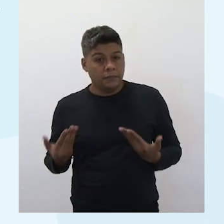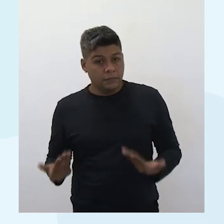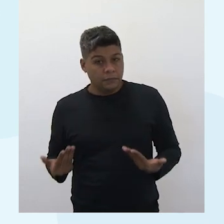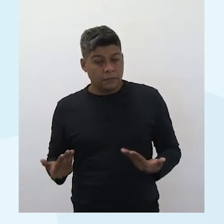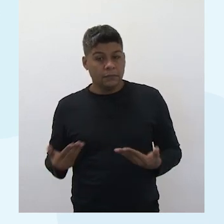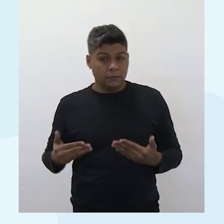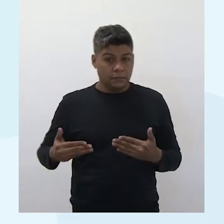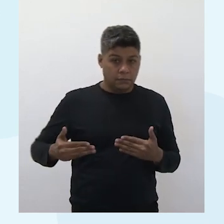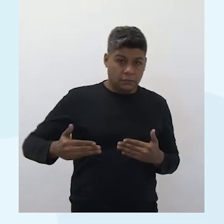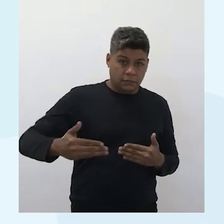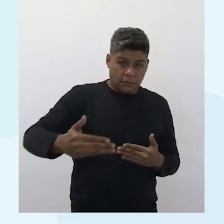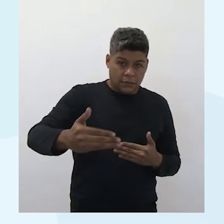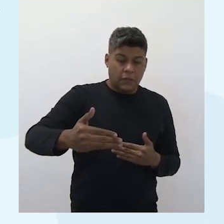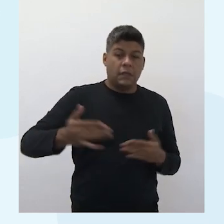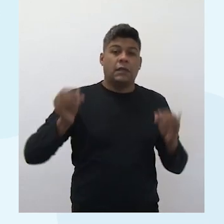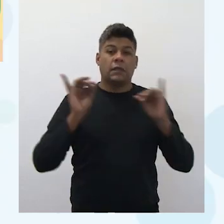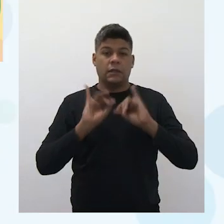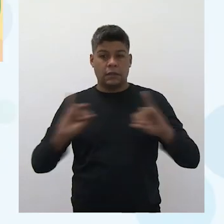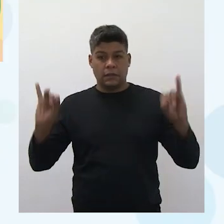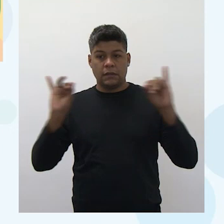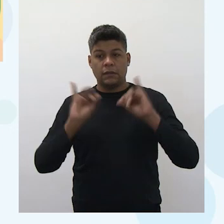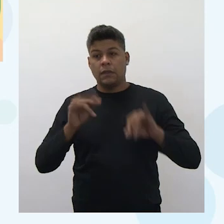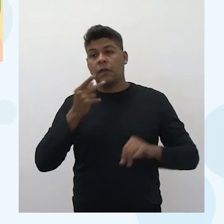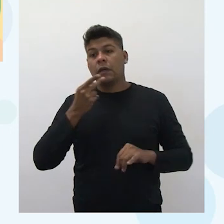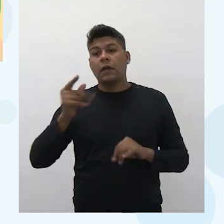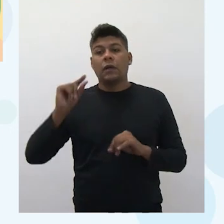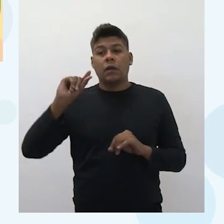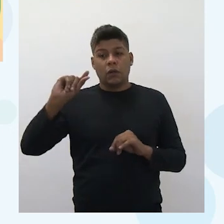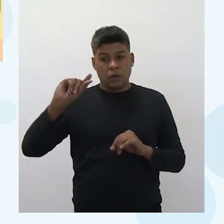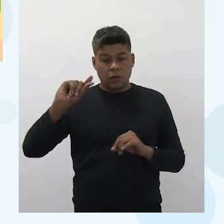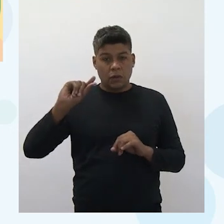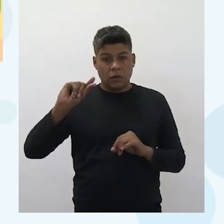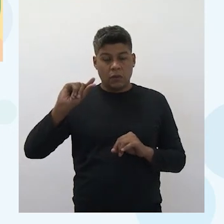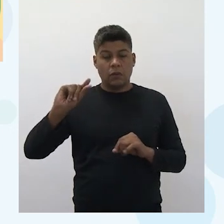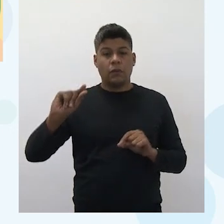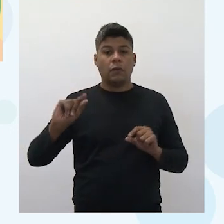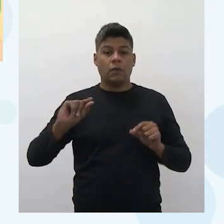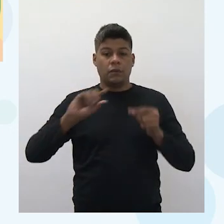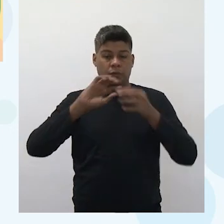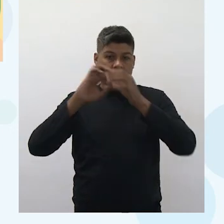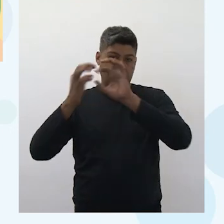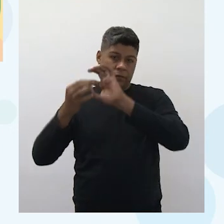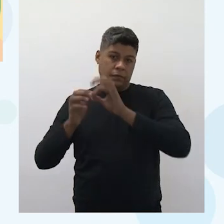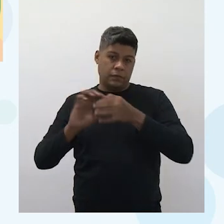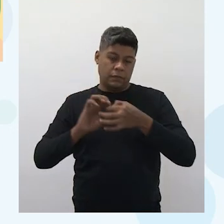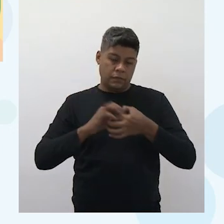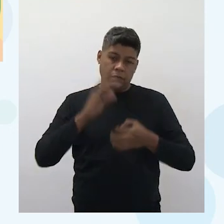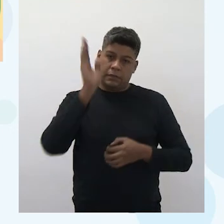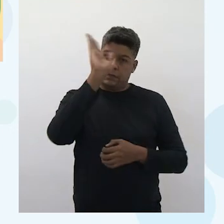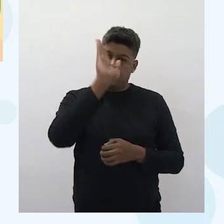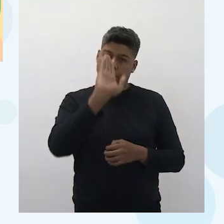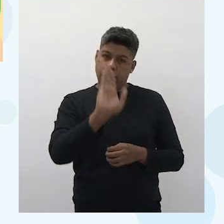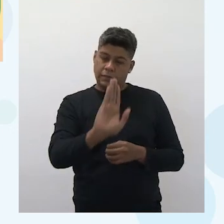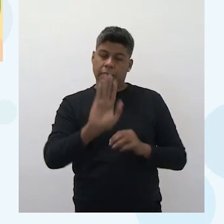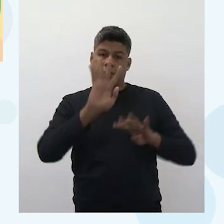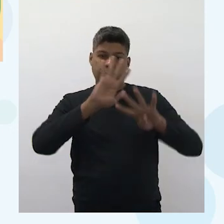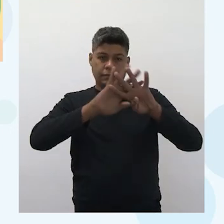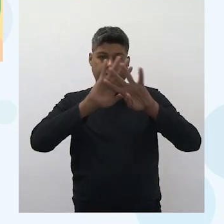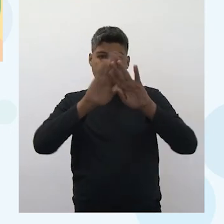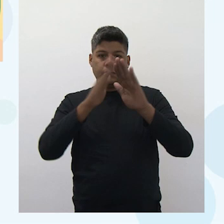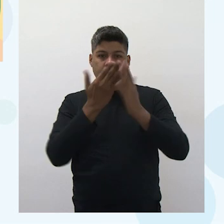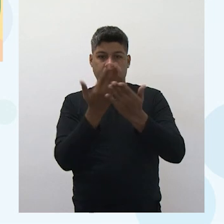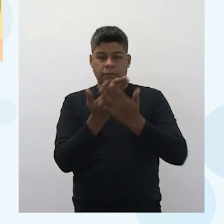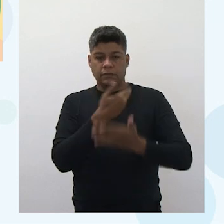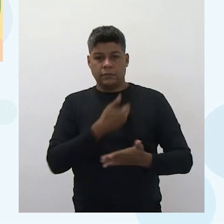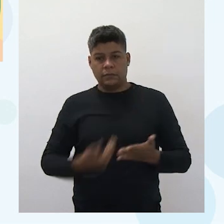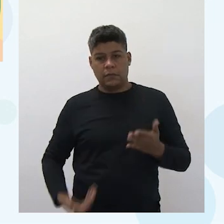as próximas informações, eu vou falar um pouquinho sobre a questão da Olimpíada Brasileira de Matemática das Escolas